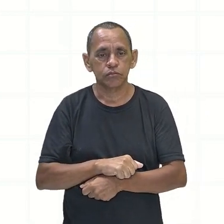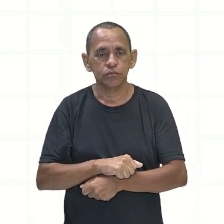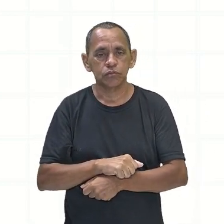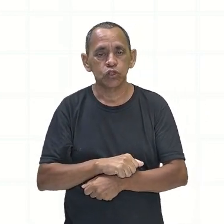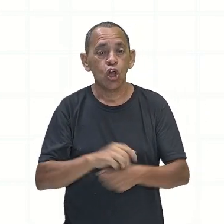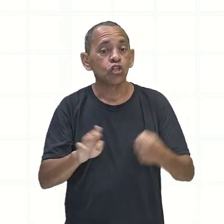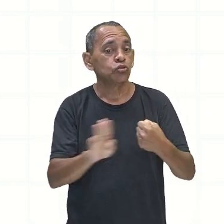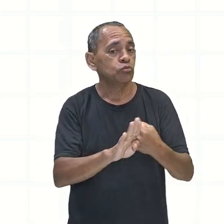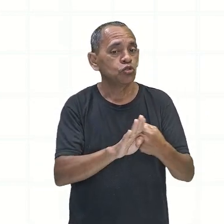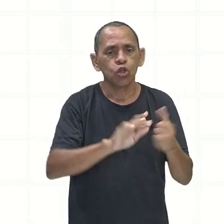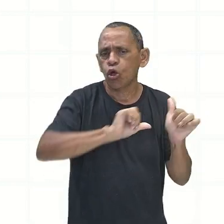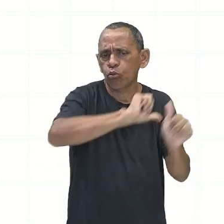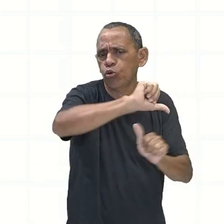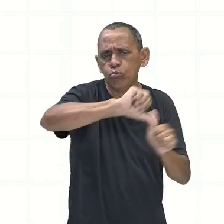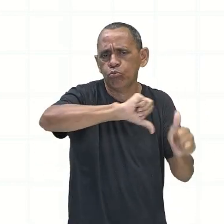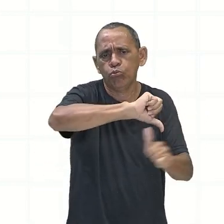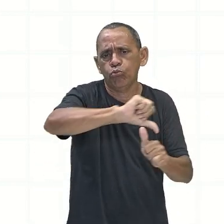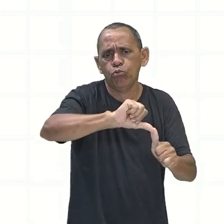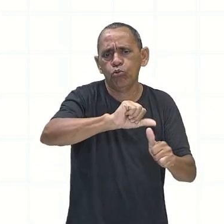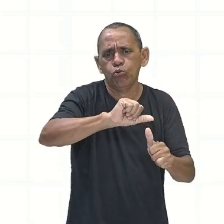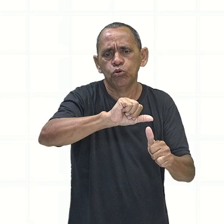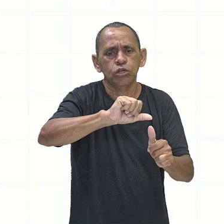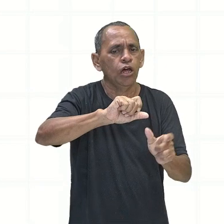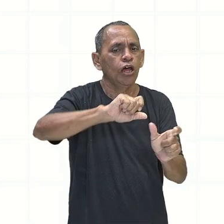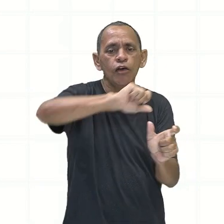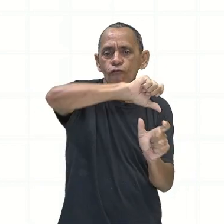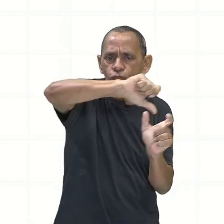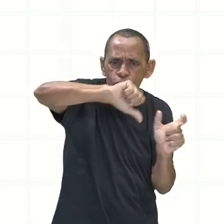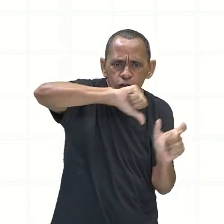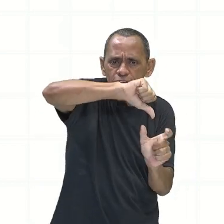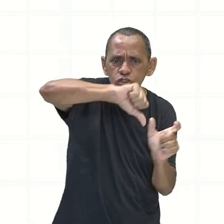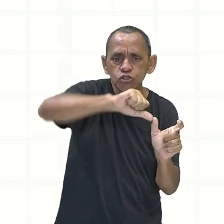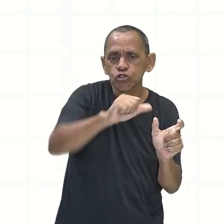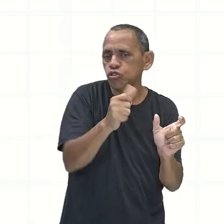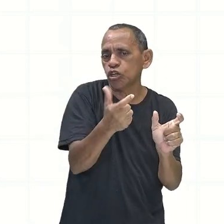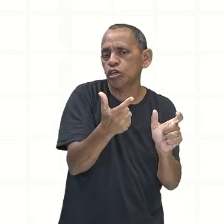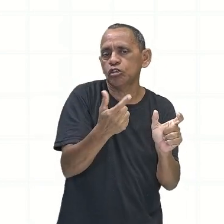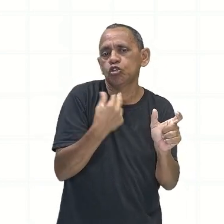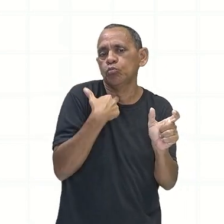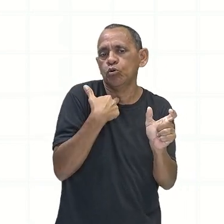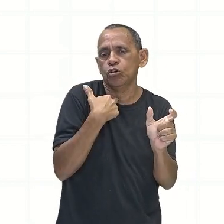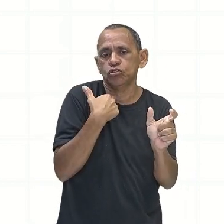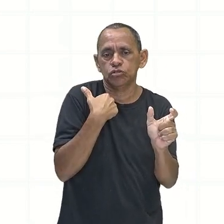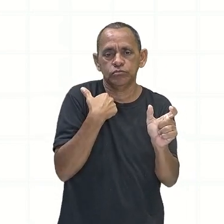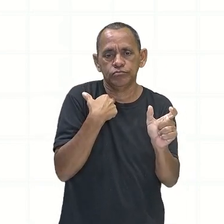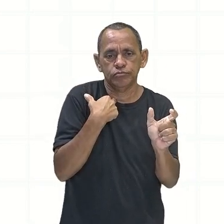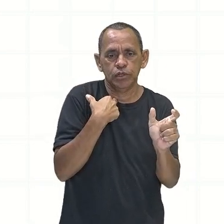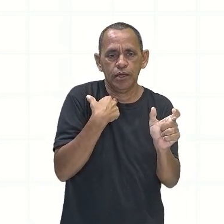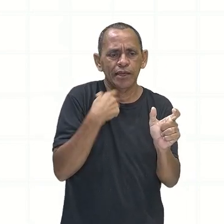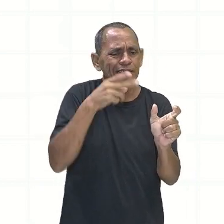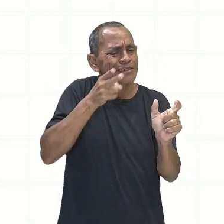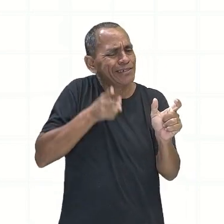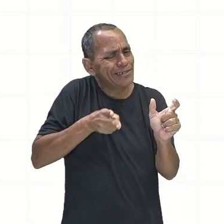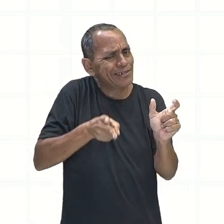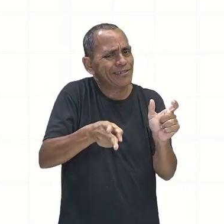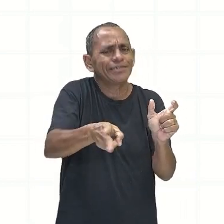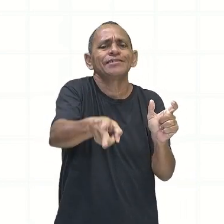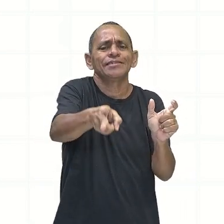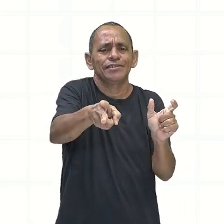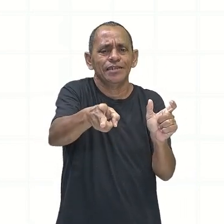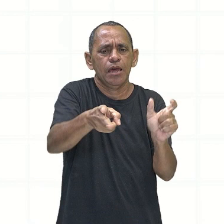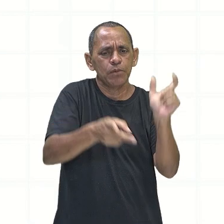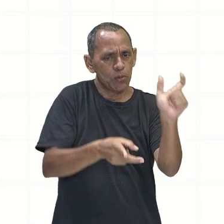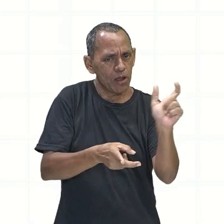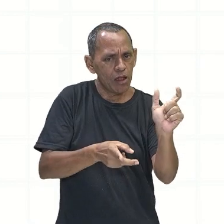vai mudar, ele não vai flexionar, né? Ele vai ser sempre essa palavra. O que vai mudar é